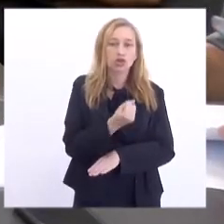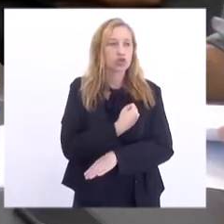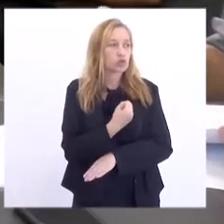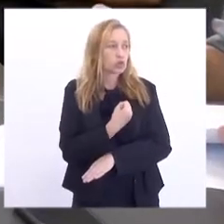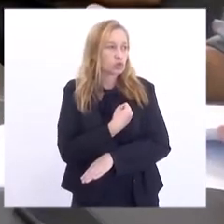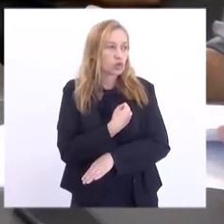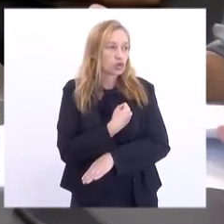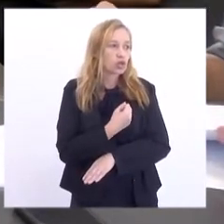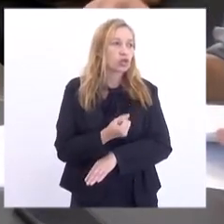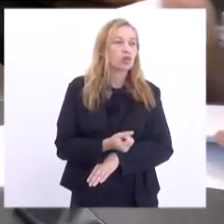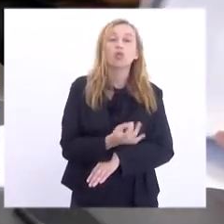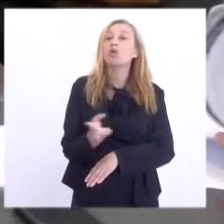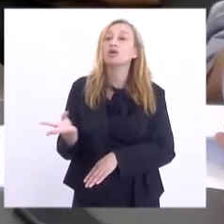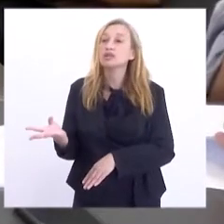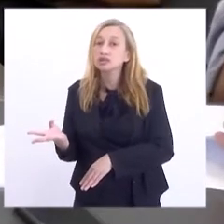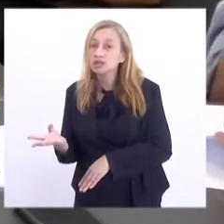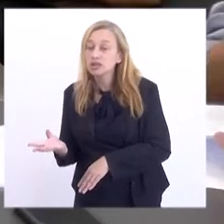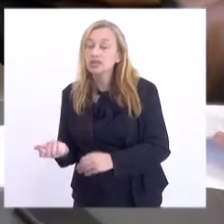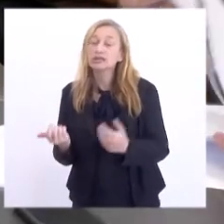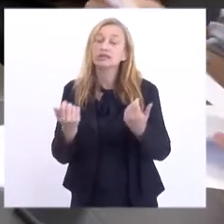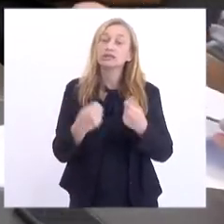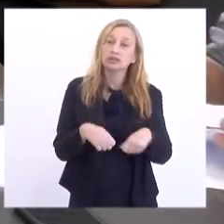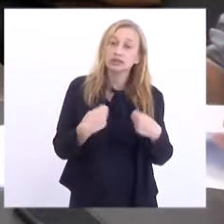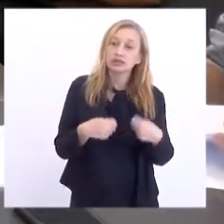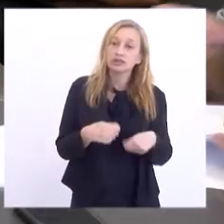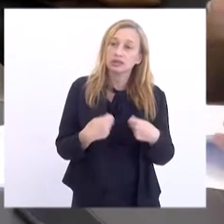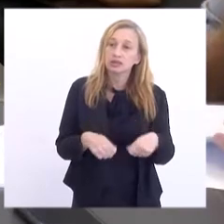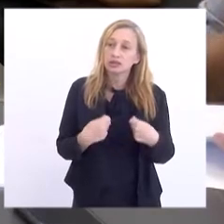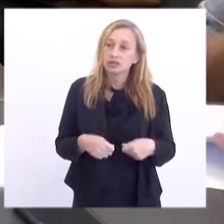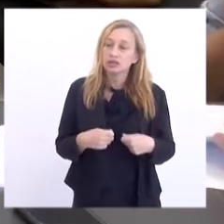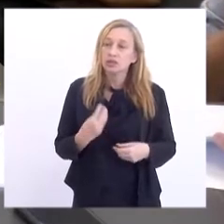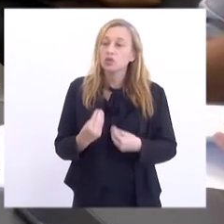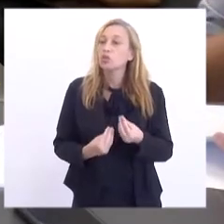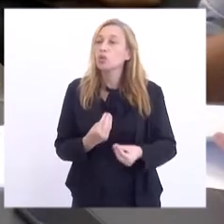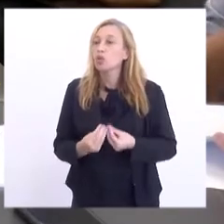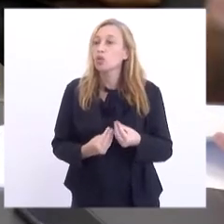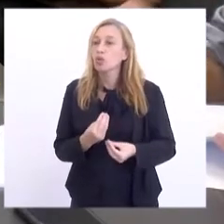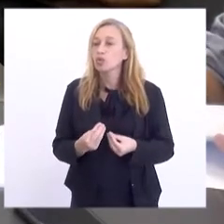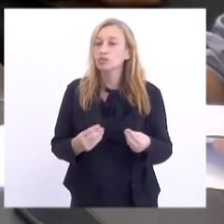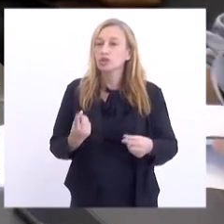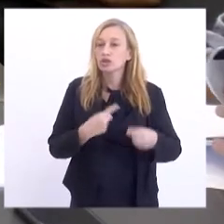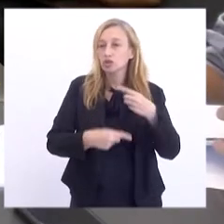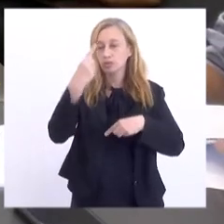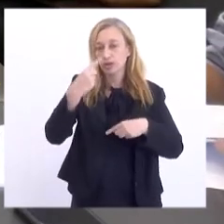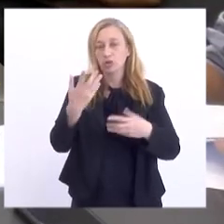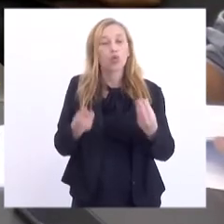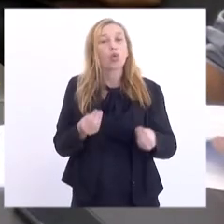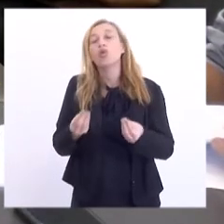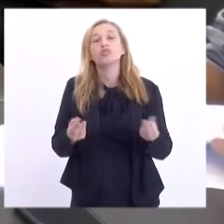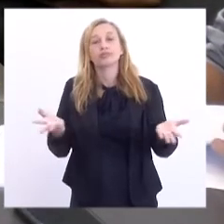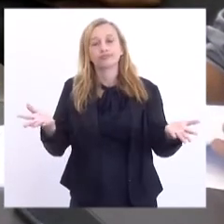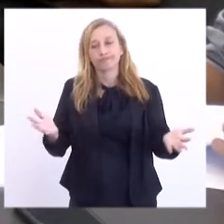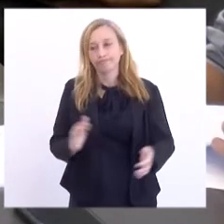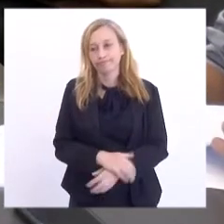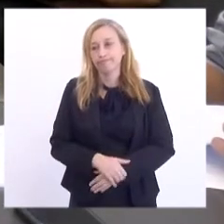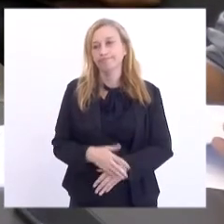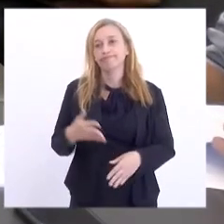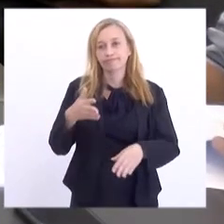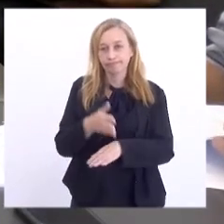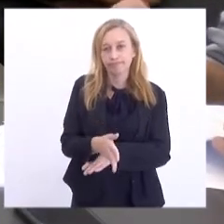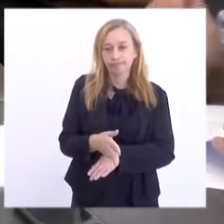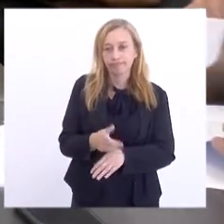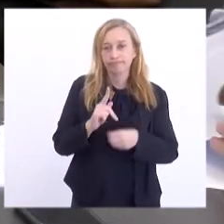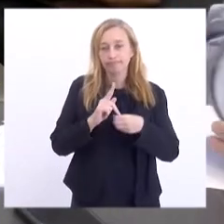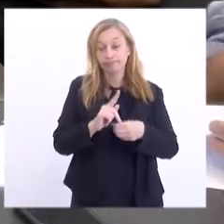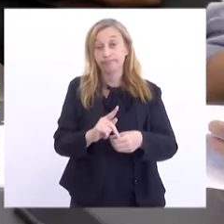números aquelas quantidades aquelas necessidades E como que Irá superar que estudo aí vai chegar